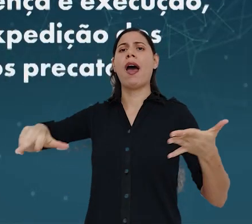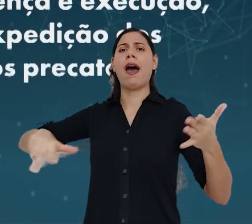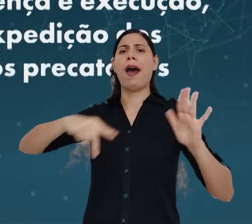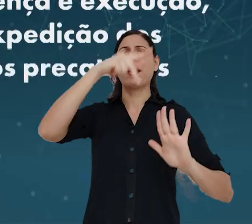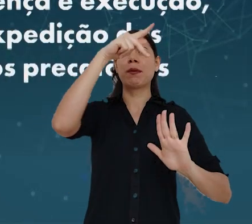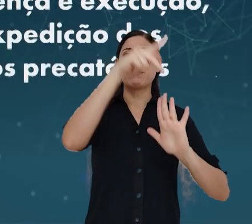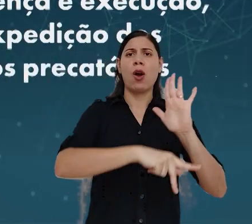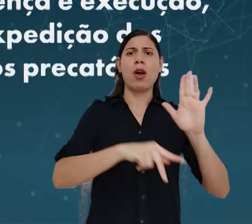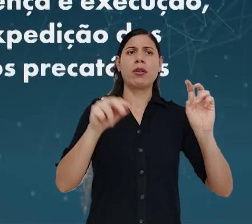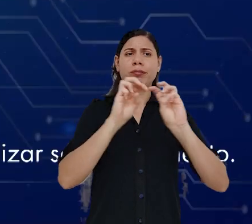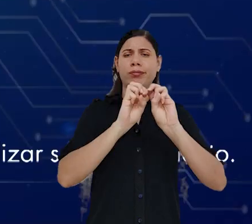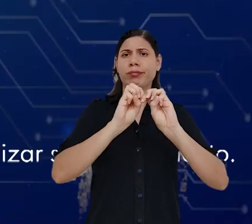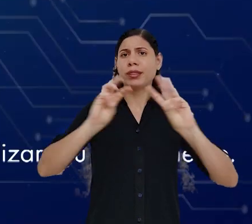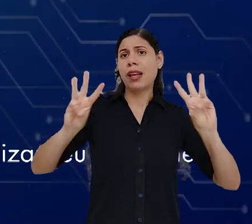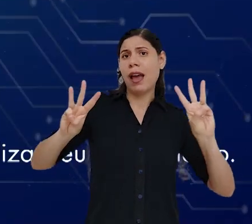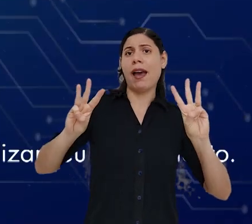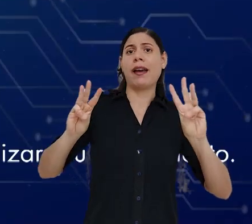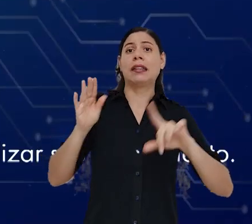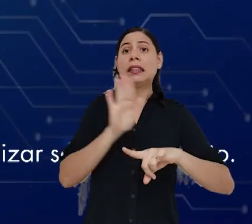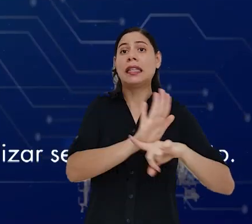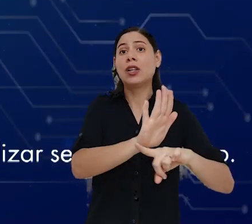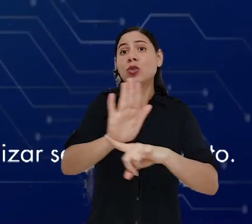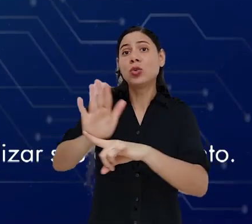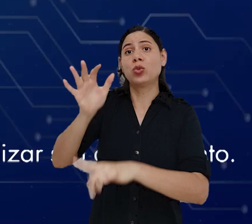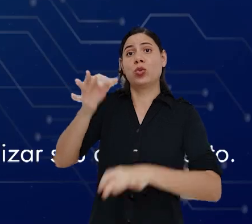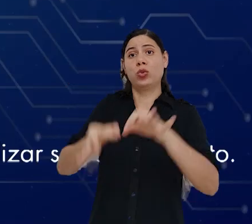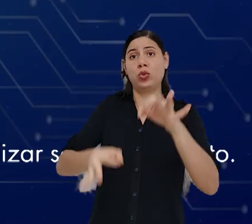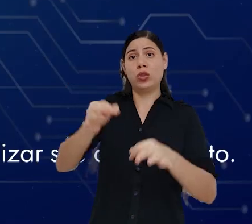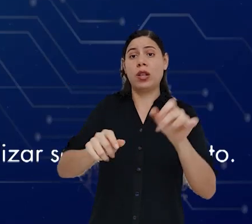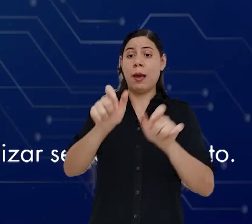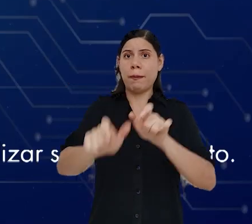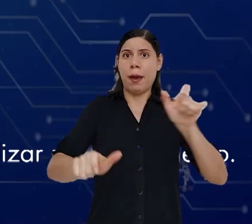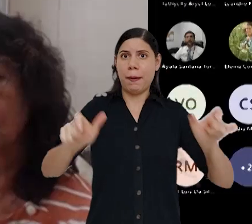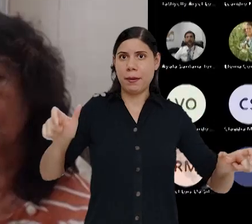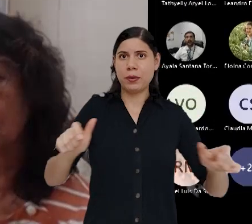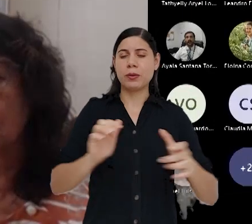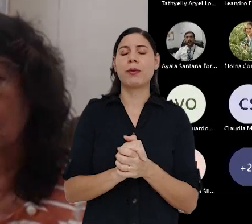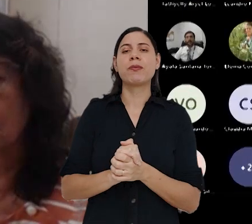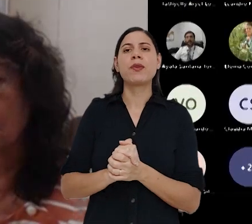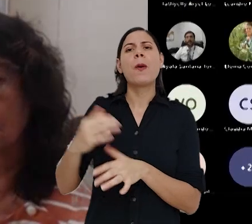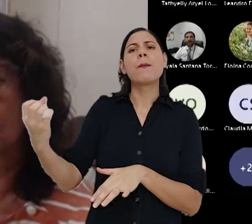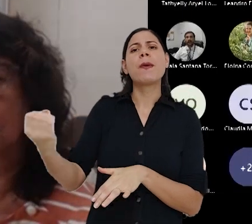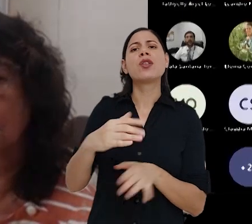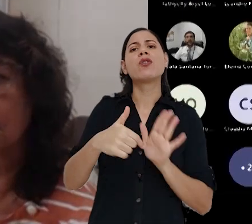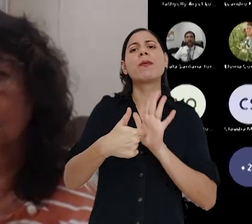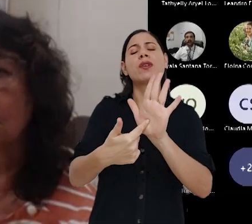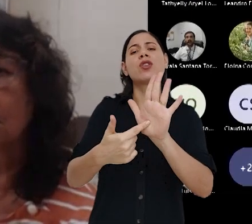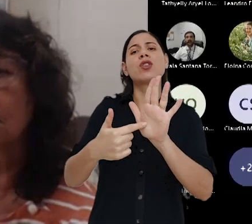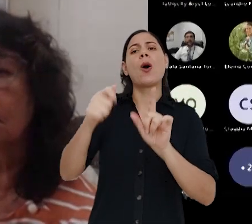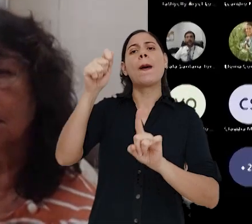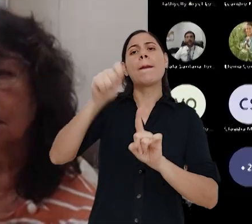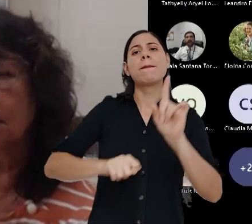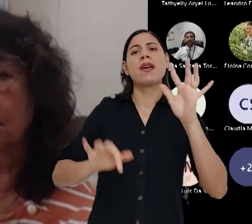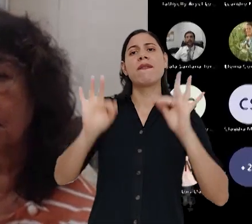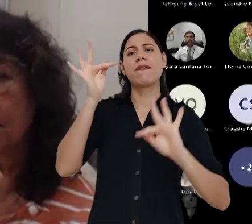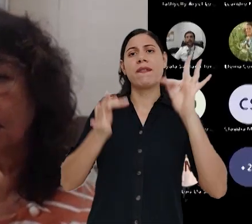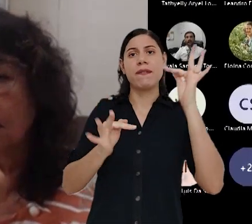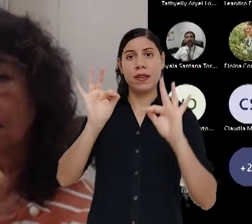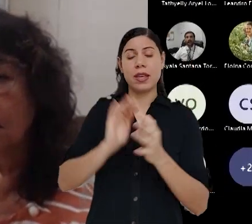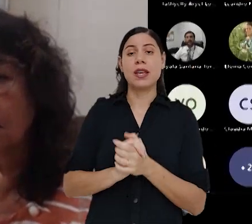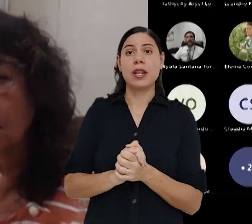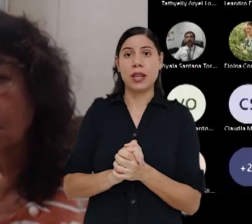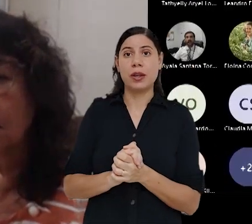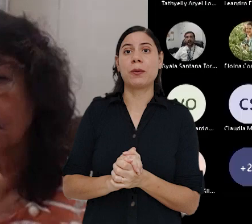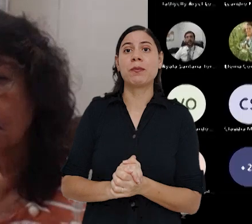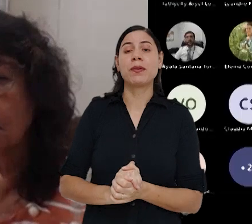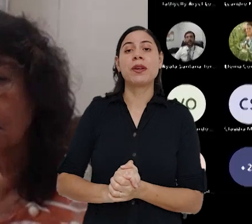vários programas que facilitaram a atuação da Justiça para o cidadão. O mais recente foi apresentado em fevereiro pelo NUGEP,